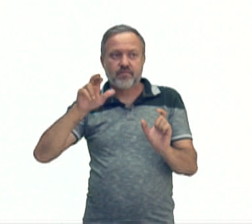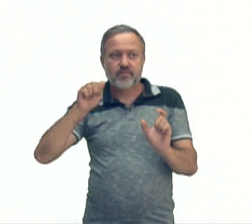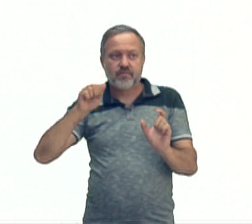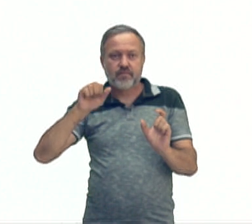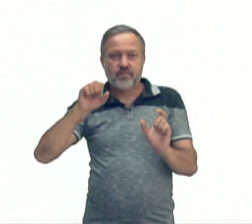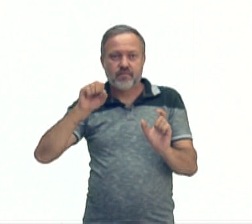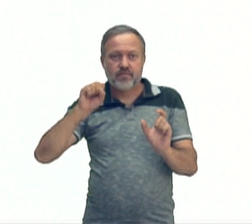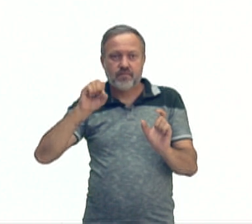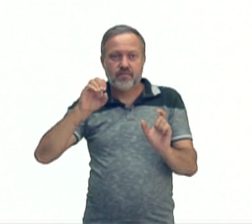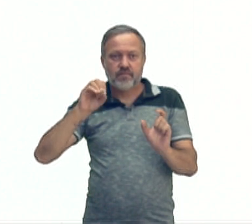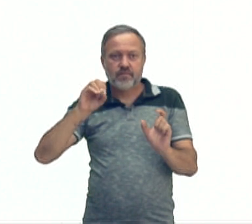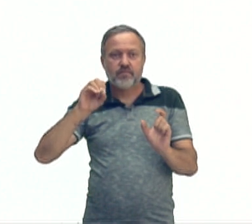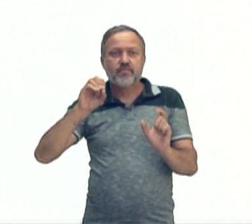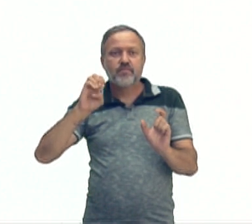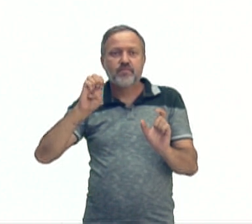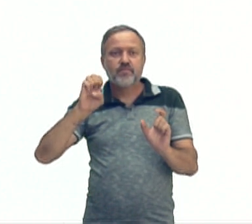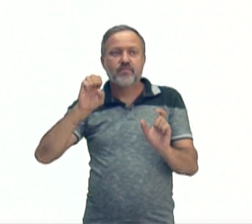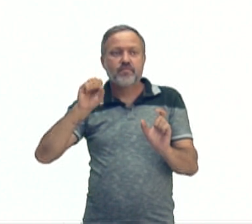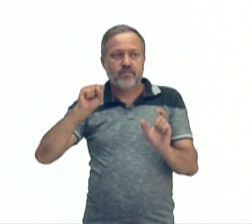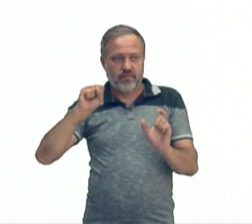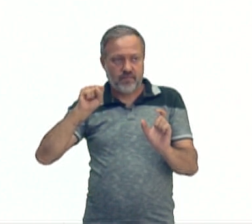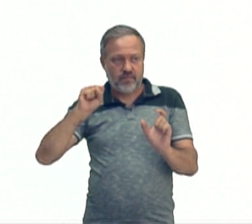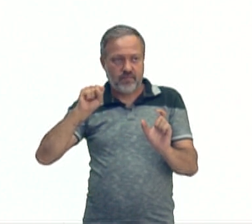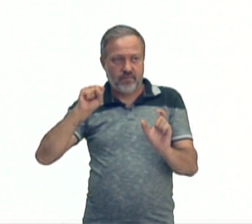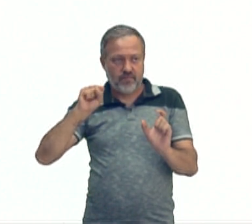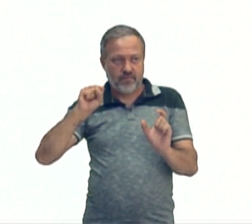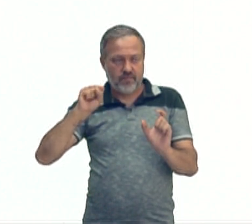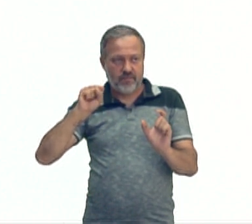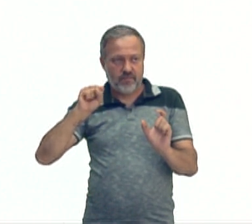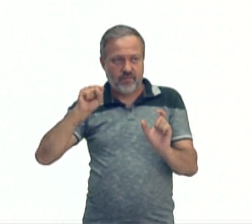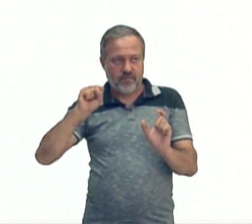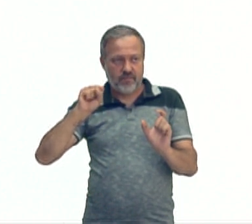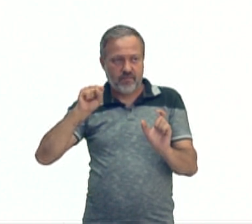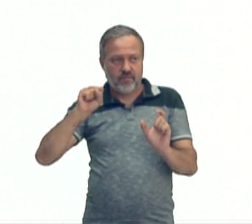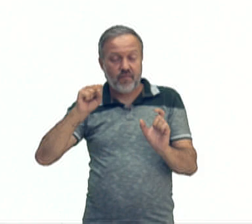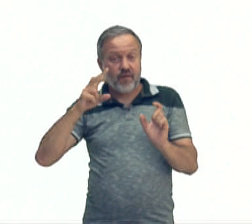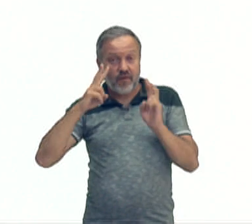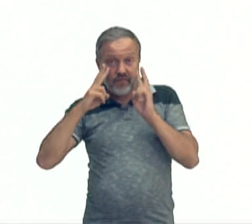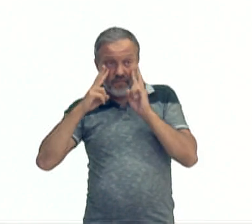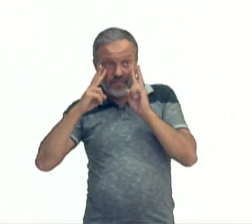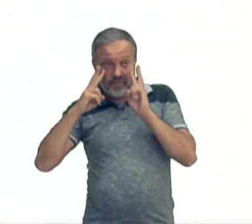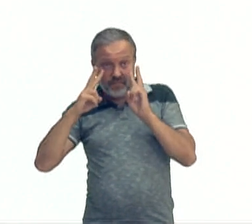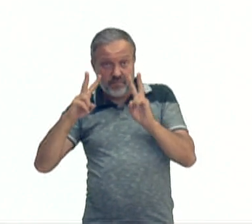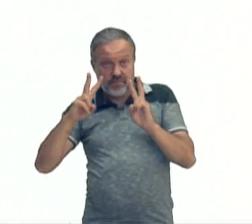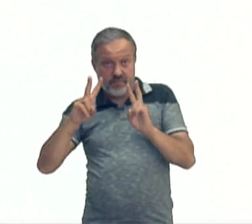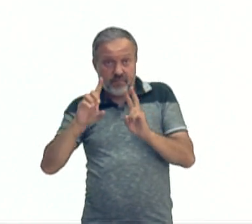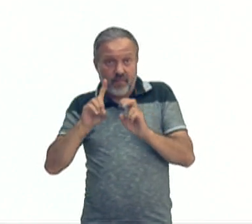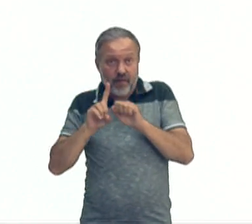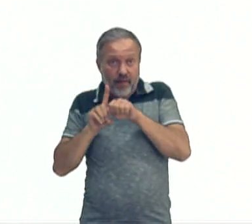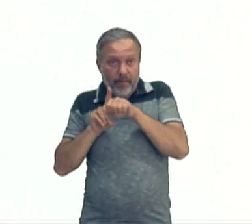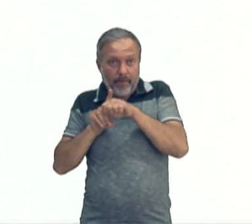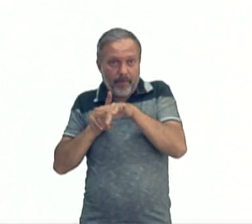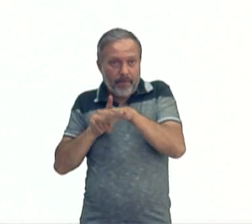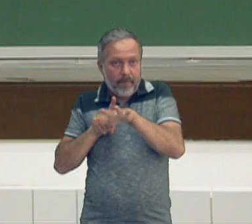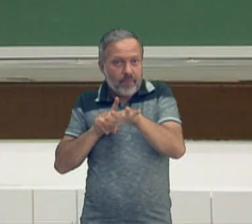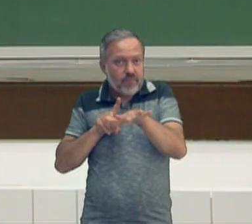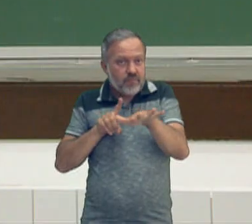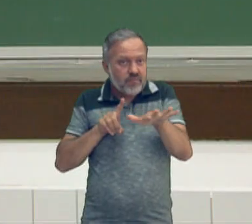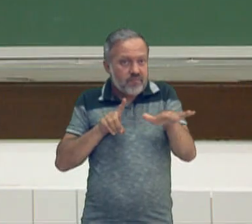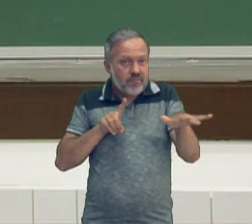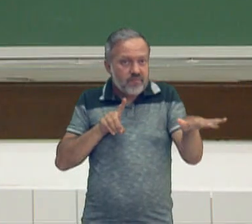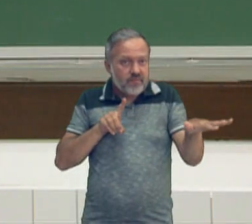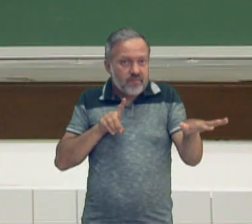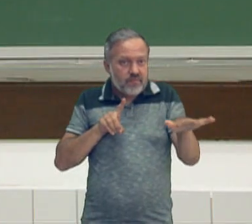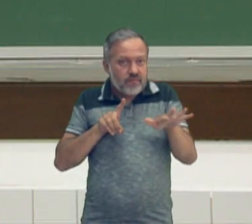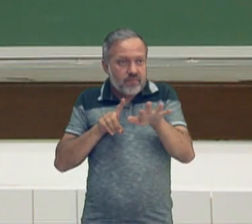retomar, conforme nas aulas anteriores, ok? E assim, a demografia, ela não é estanque,